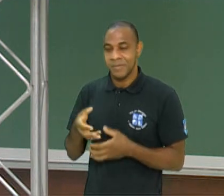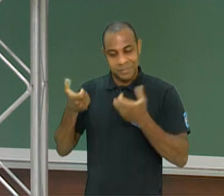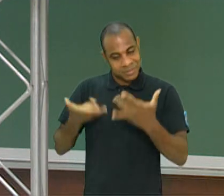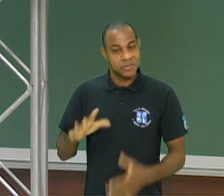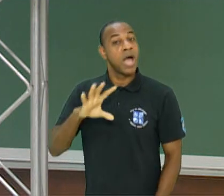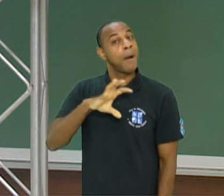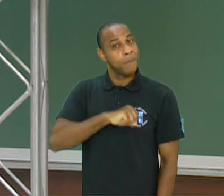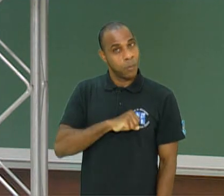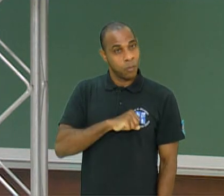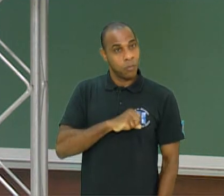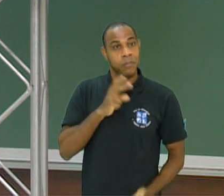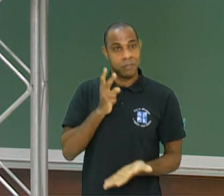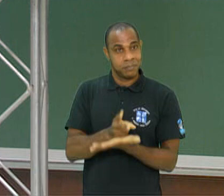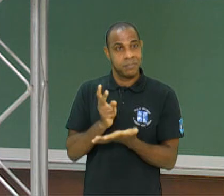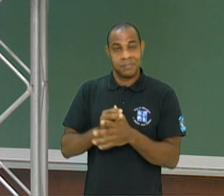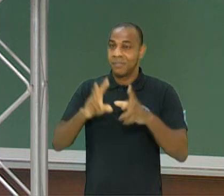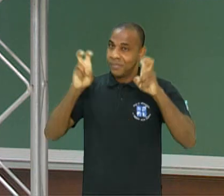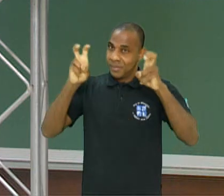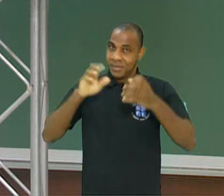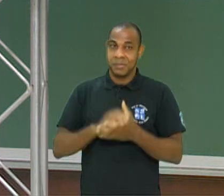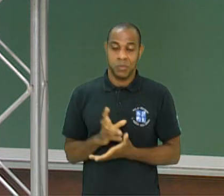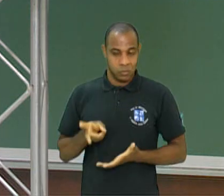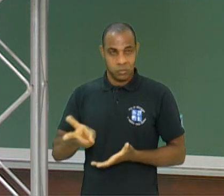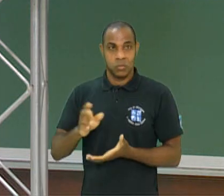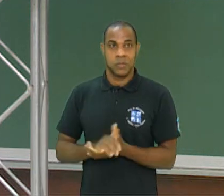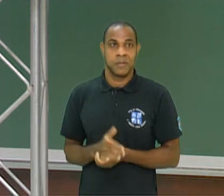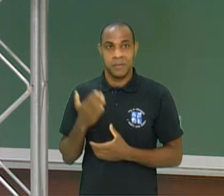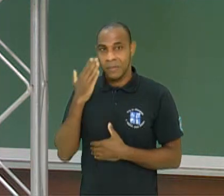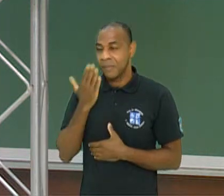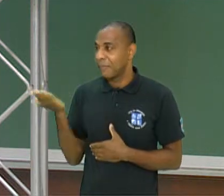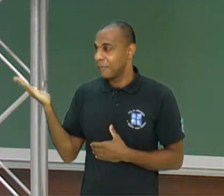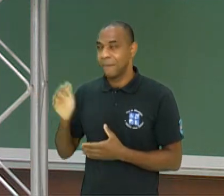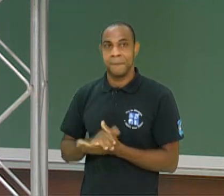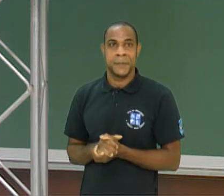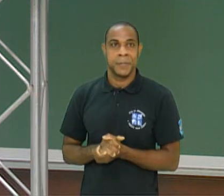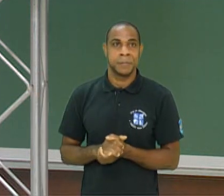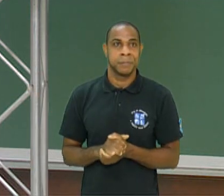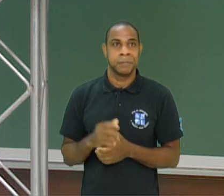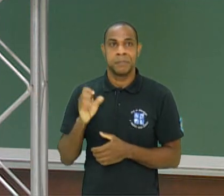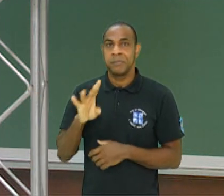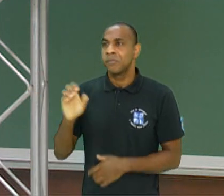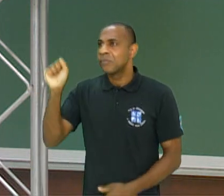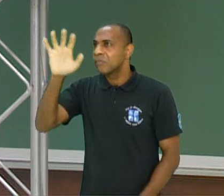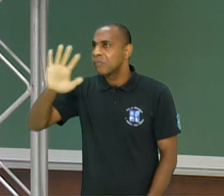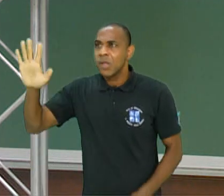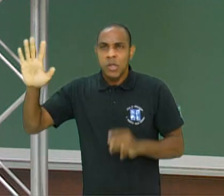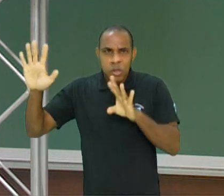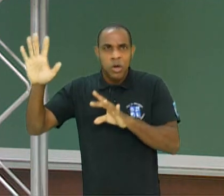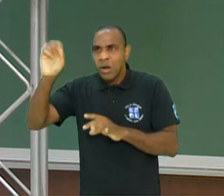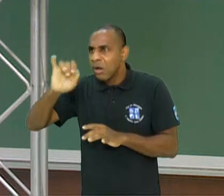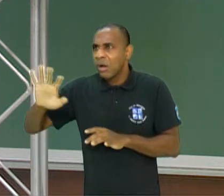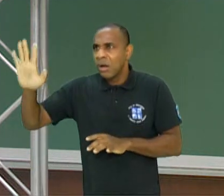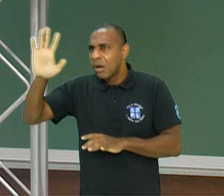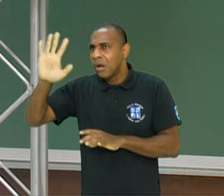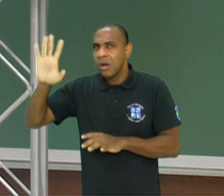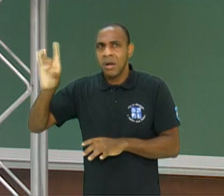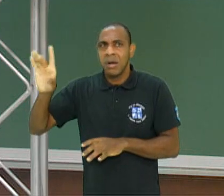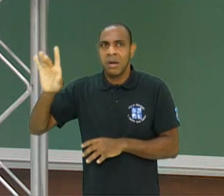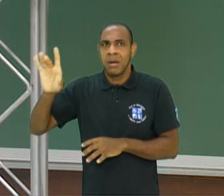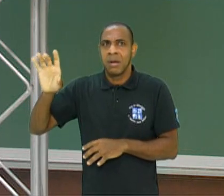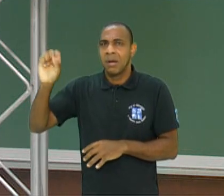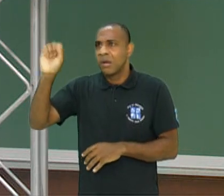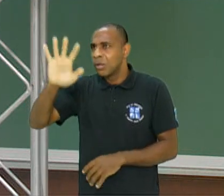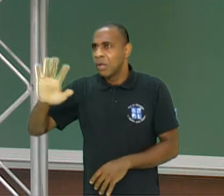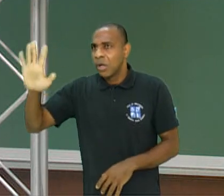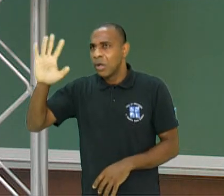amor, tá? Reparem que aqui, pessoal, não só o que está escrito, né, o não verbal, perdão, não